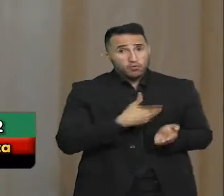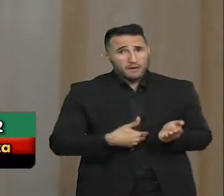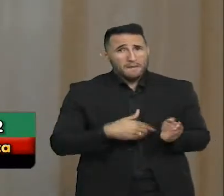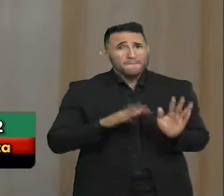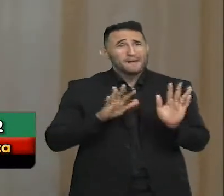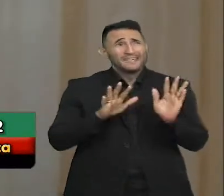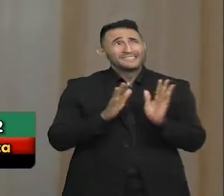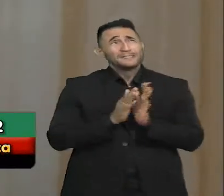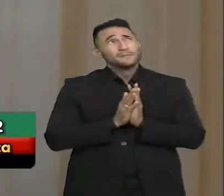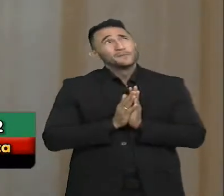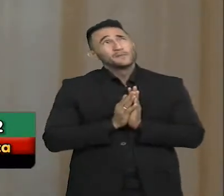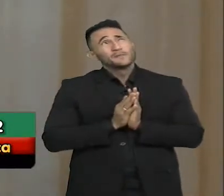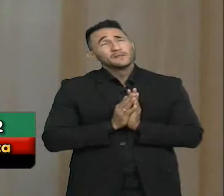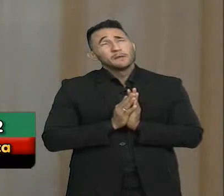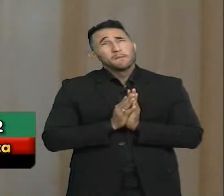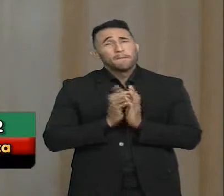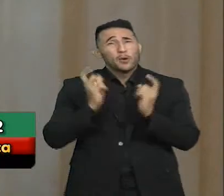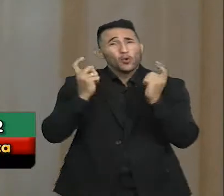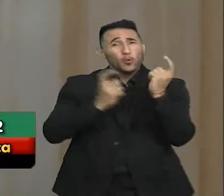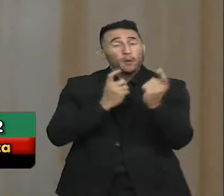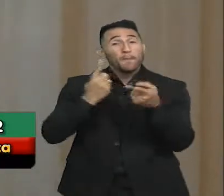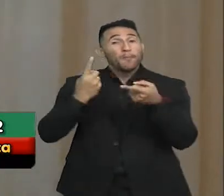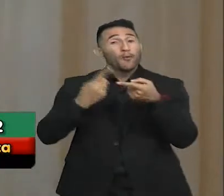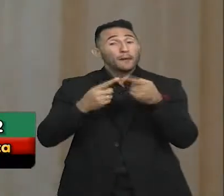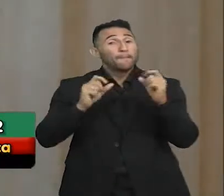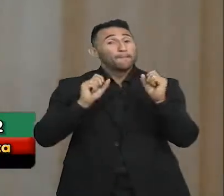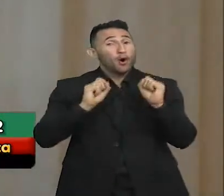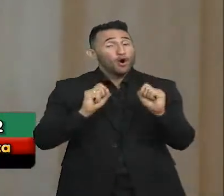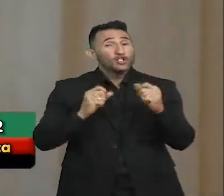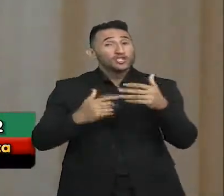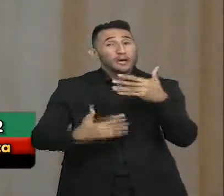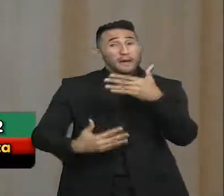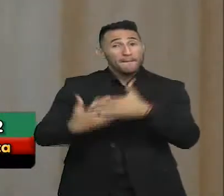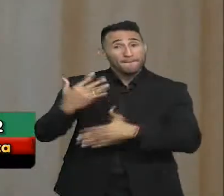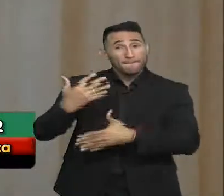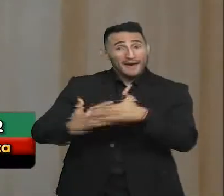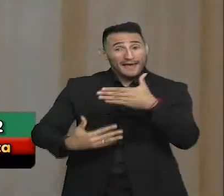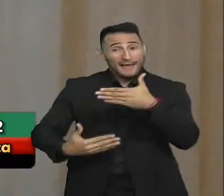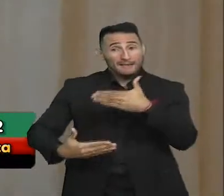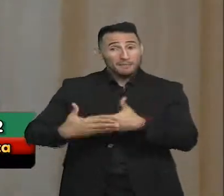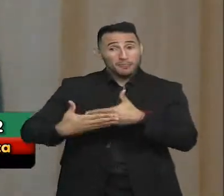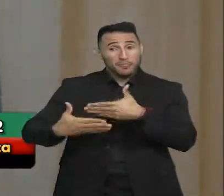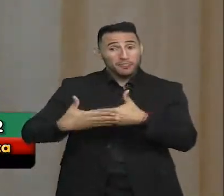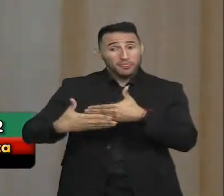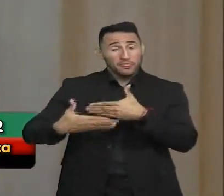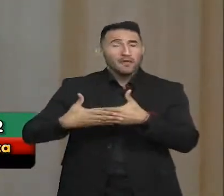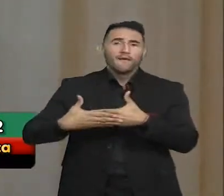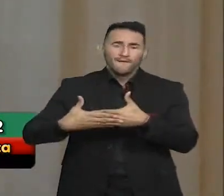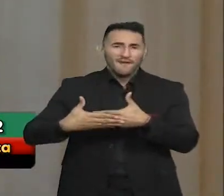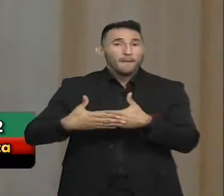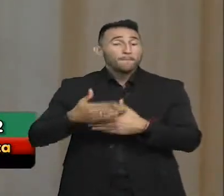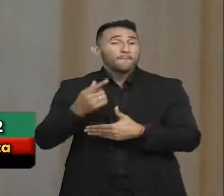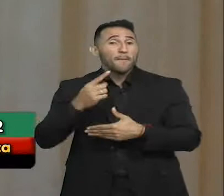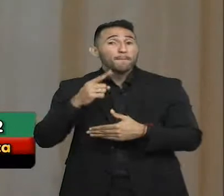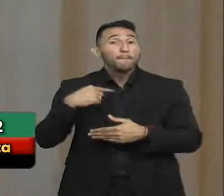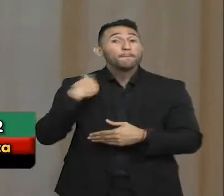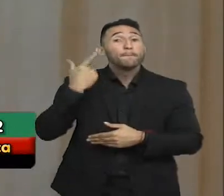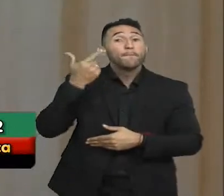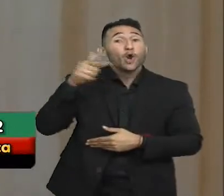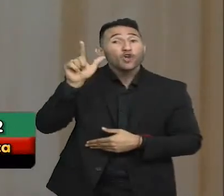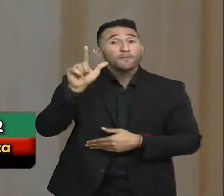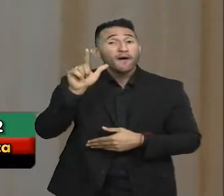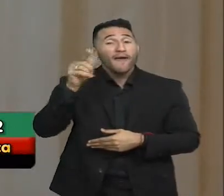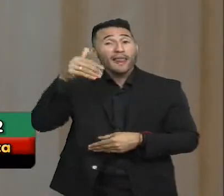preocupa, porque senão a gente cristaliza. E aí você tem que esperar a próxima eleição para poder ver quem é que explica. Então, acho